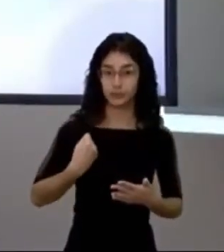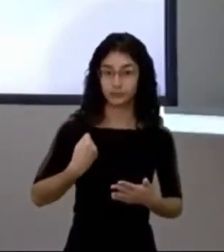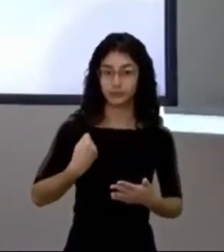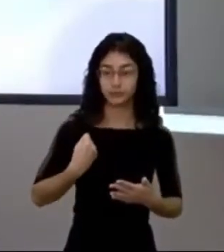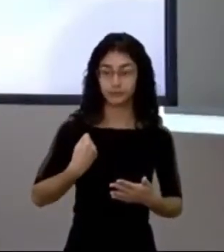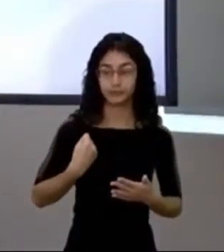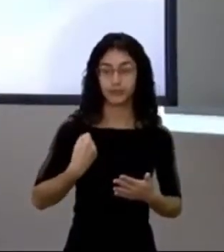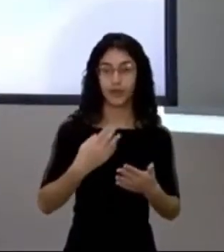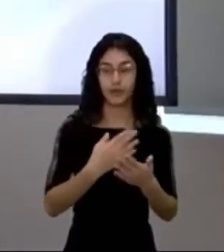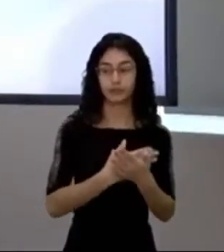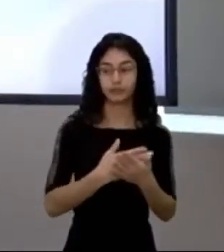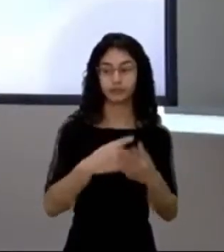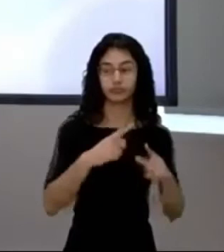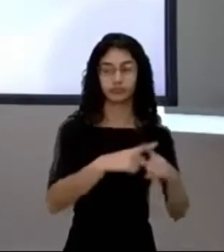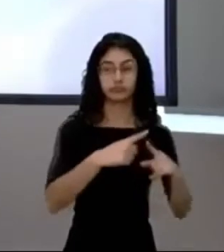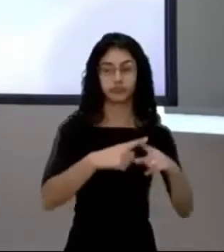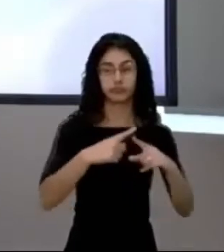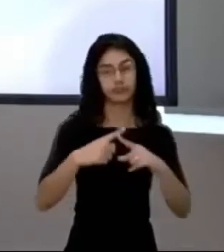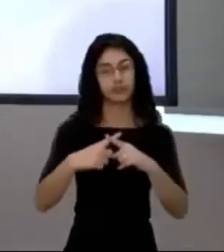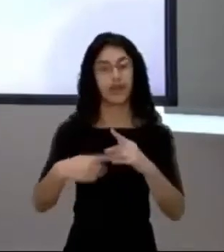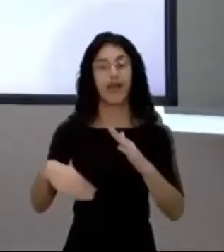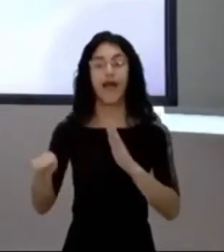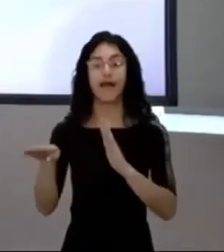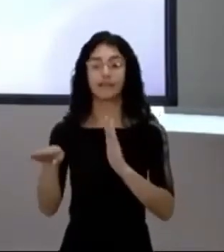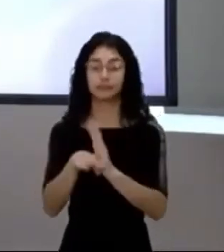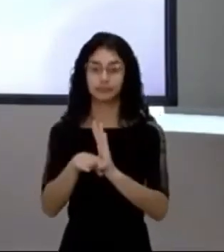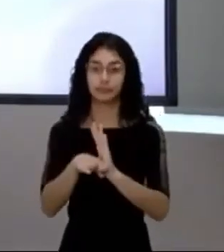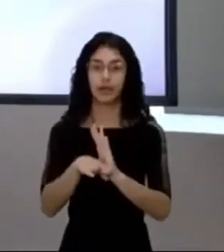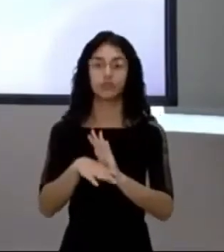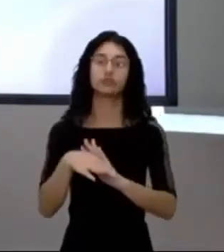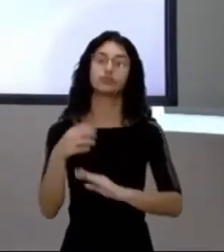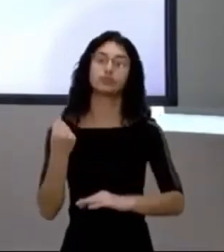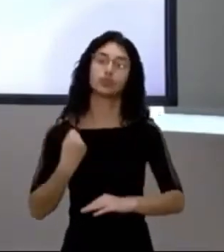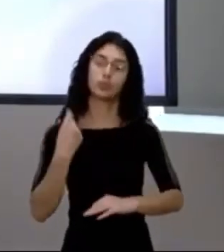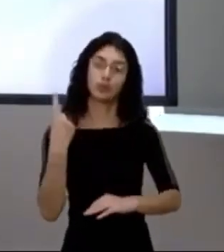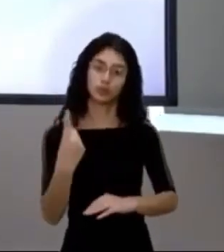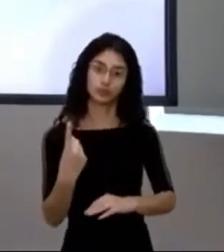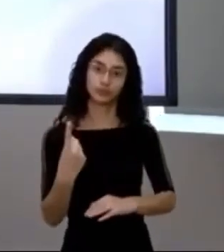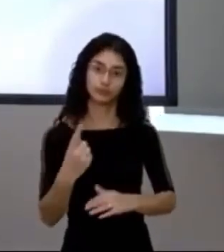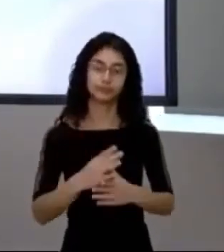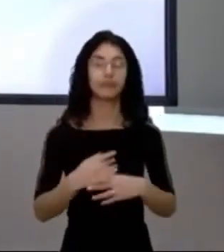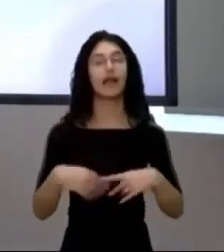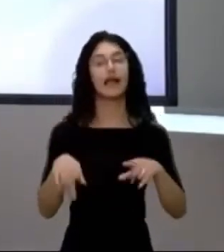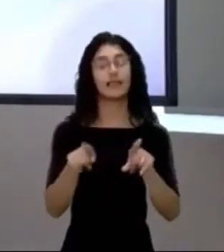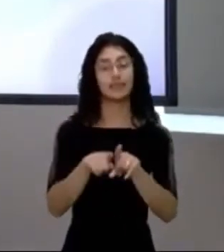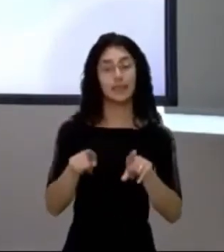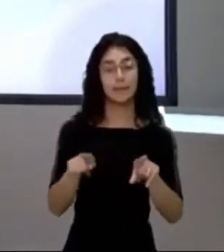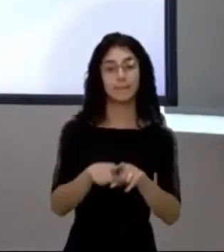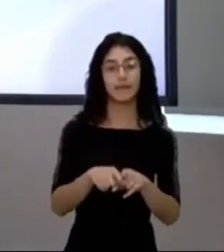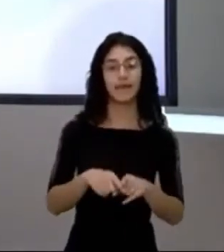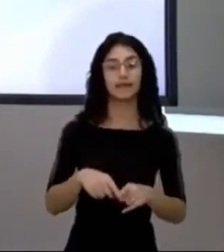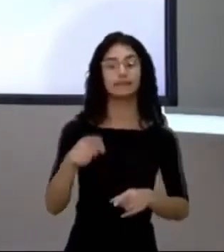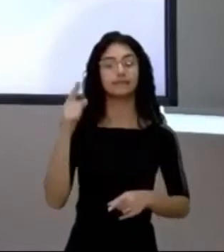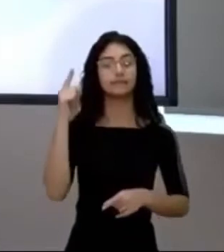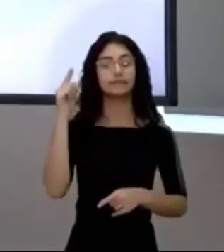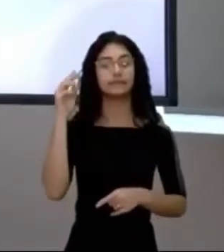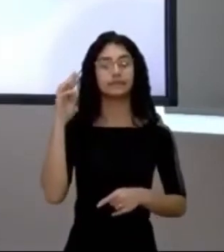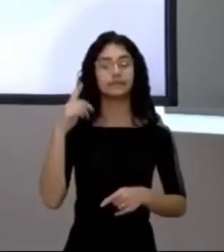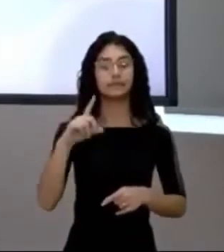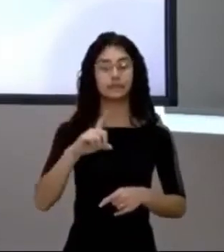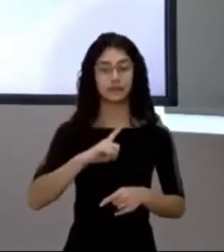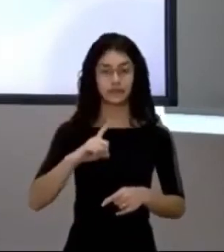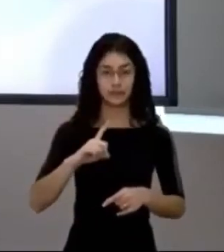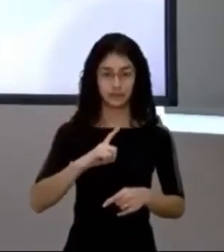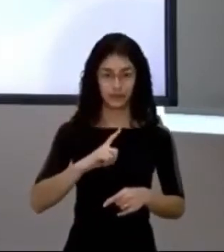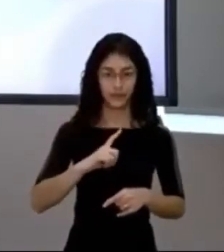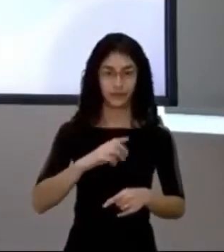vai multiplicando pelos seus anteriores até parar no número um também temos por definição quiseram fatorial